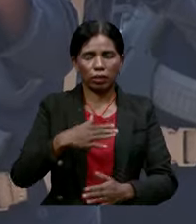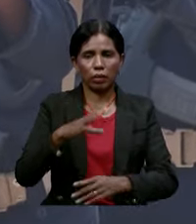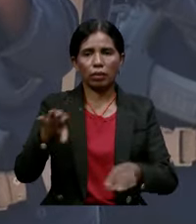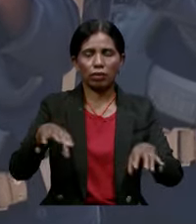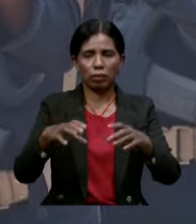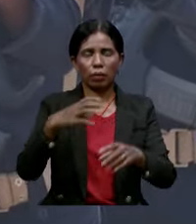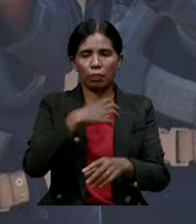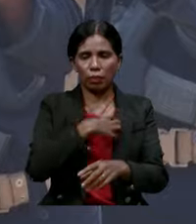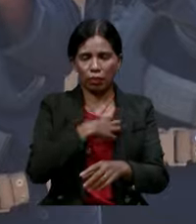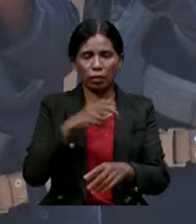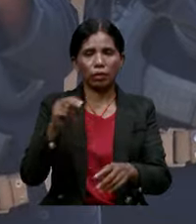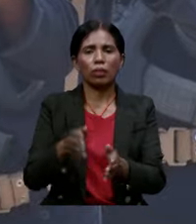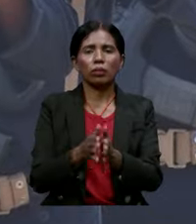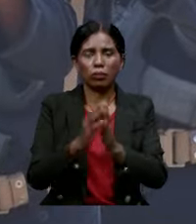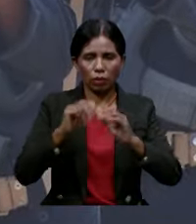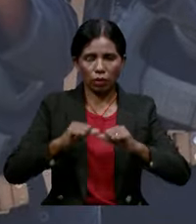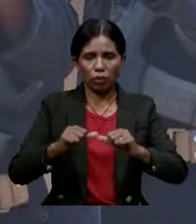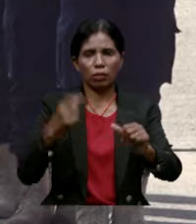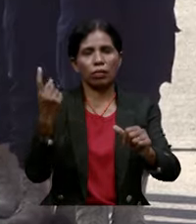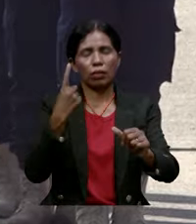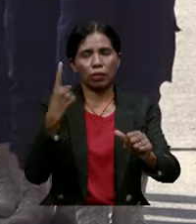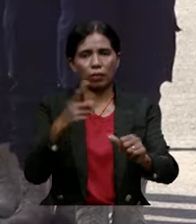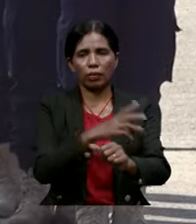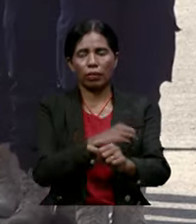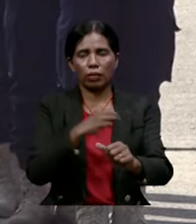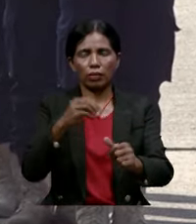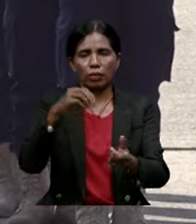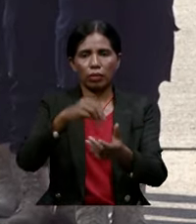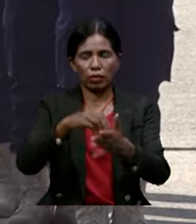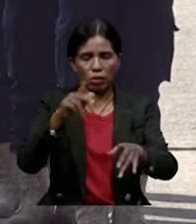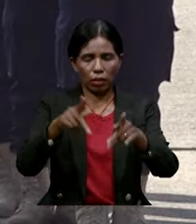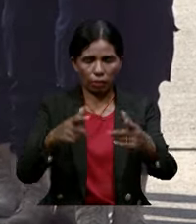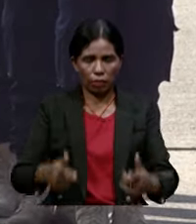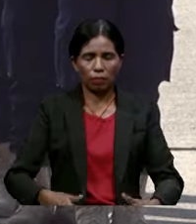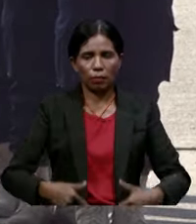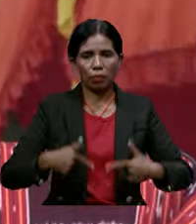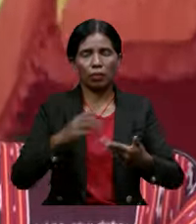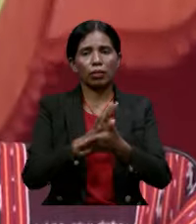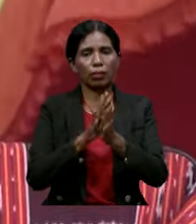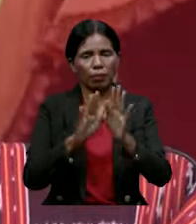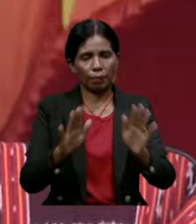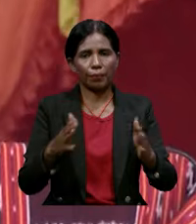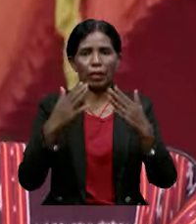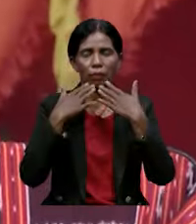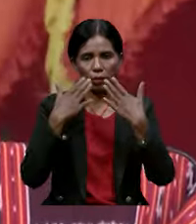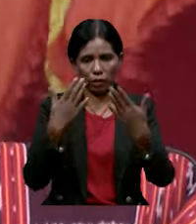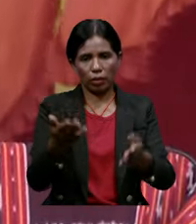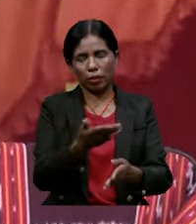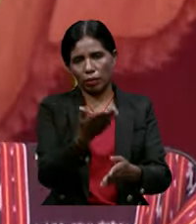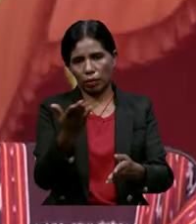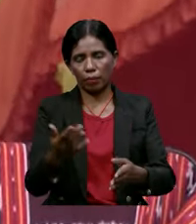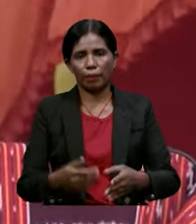em durante né, no russo ato continua mantendo profissionalismo o garante povo Morishak Matek. Agradece a mim,